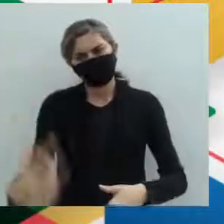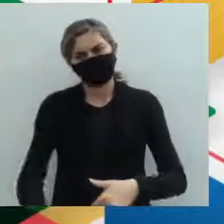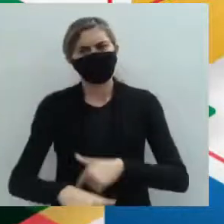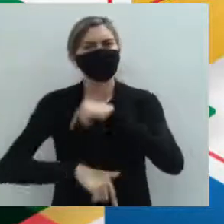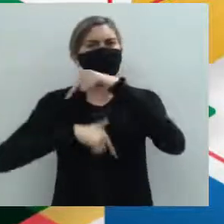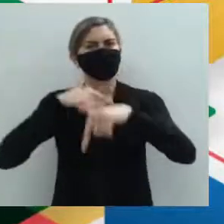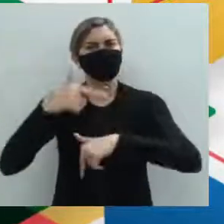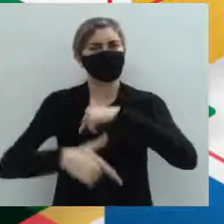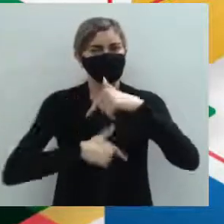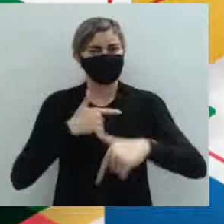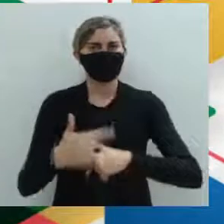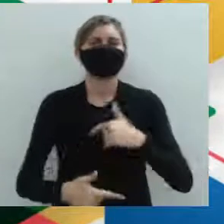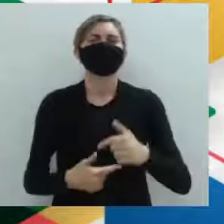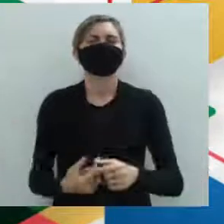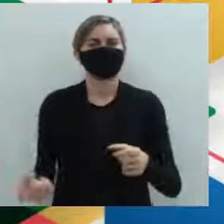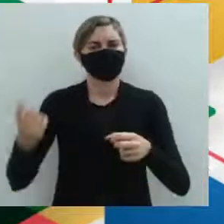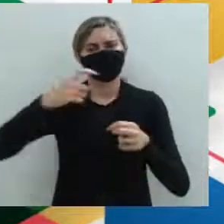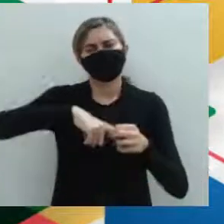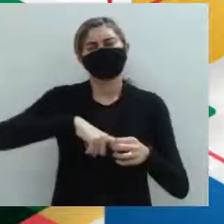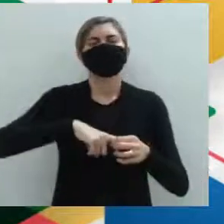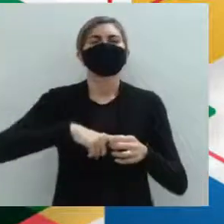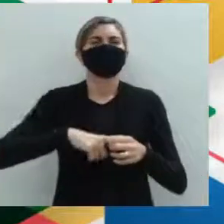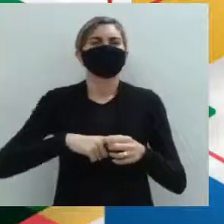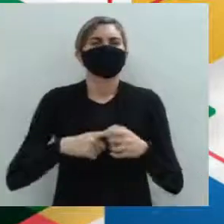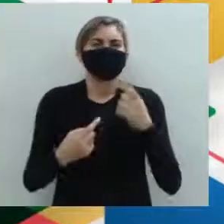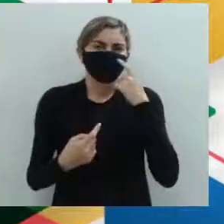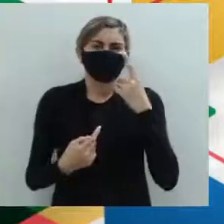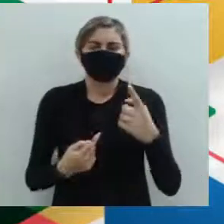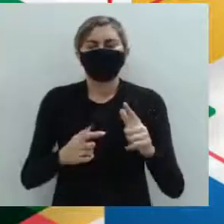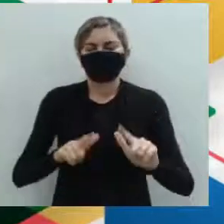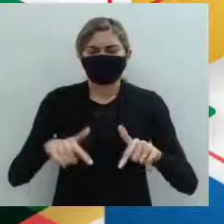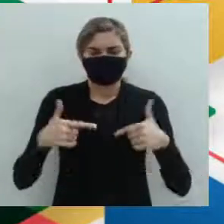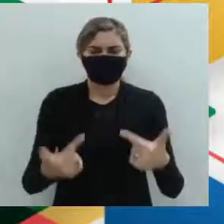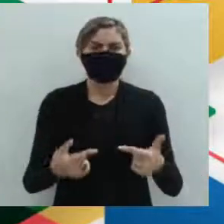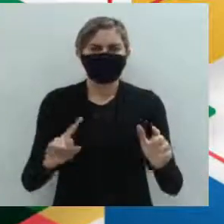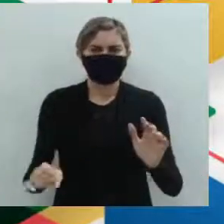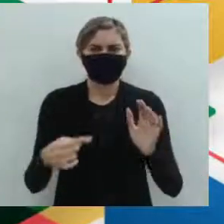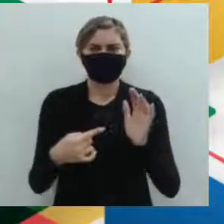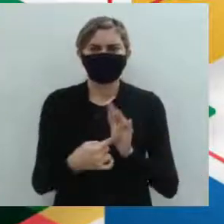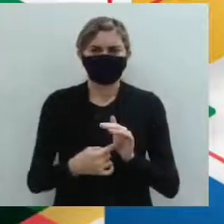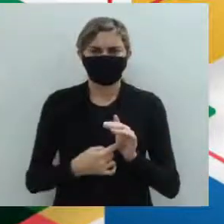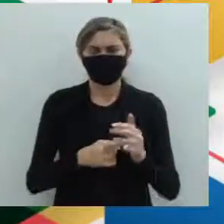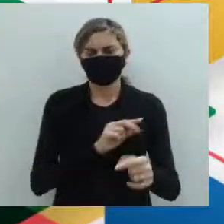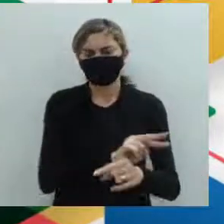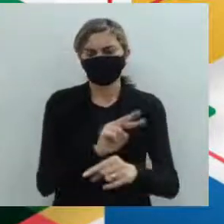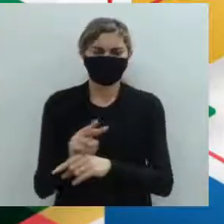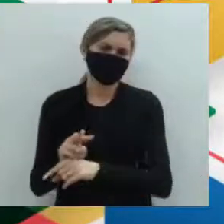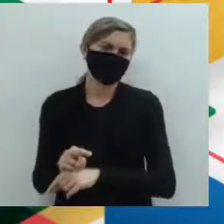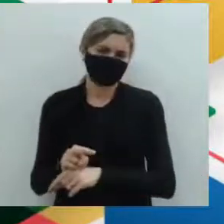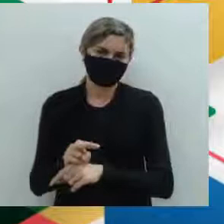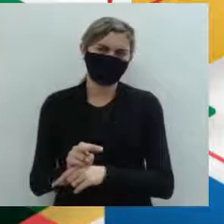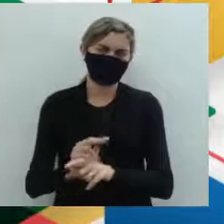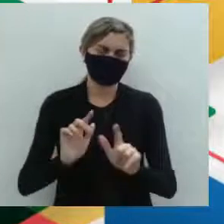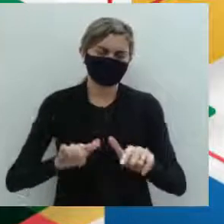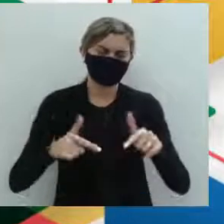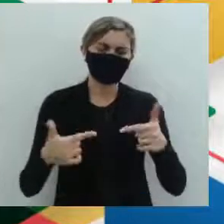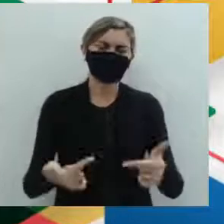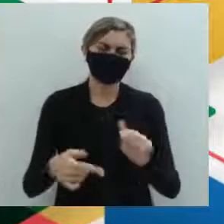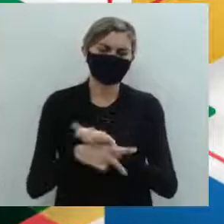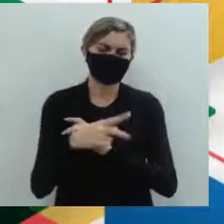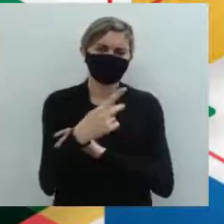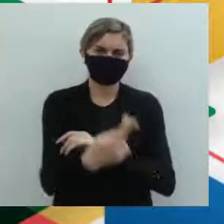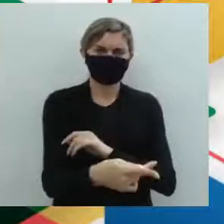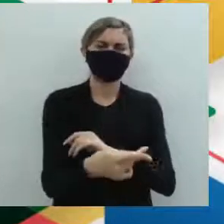trabalho, certo? Vou voltar aqui e vou dizer, ó, ações que têm como intuito a preservação da espécie e ações que dizem